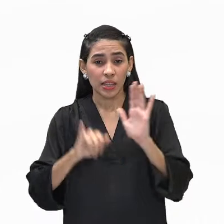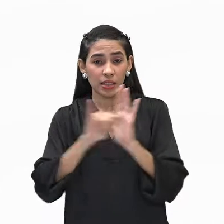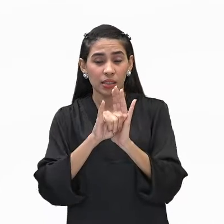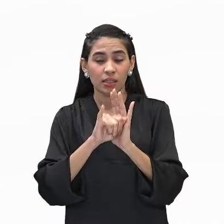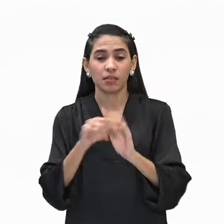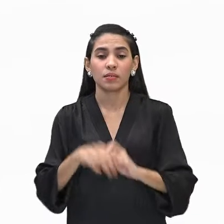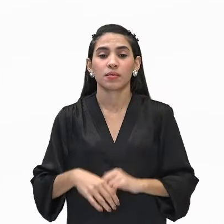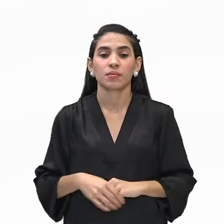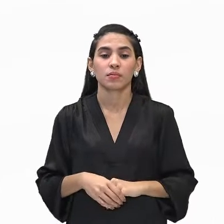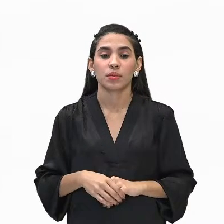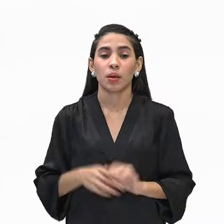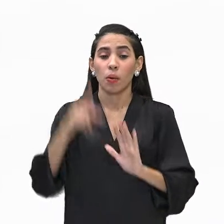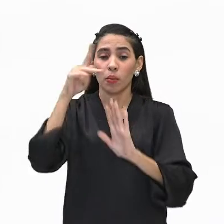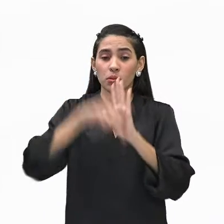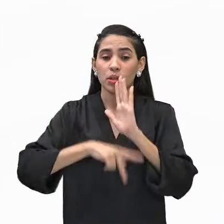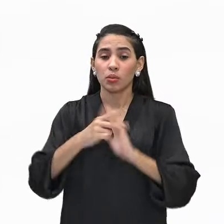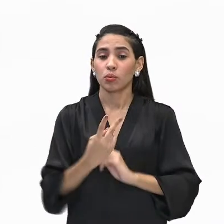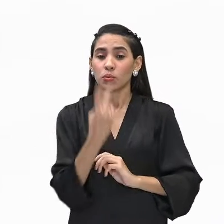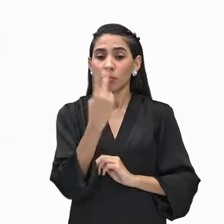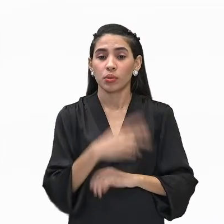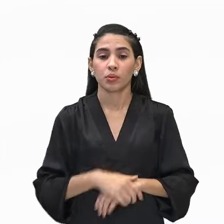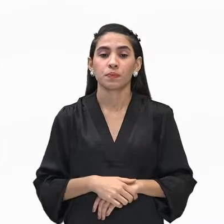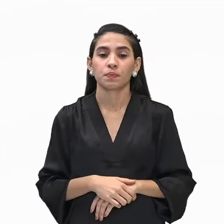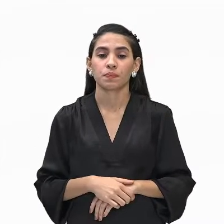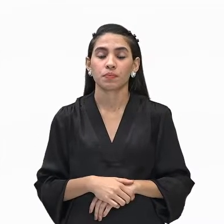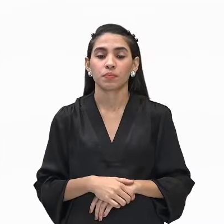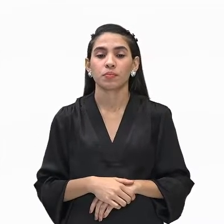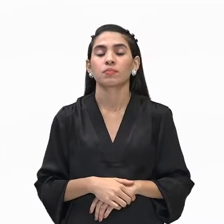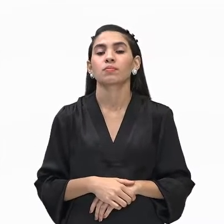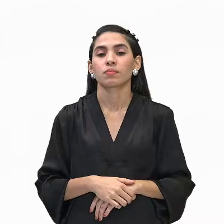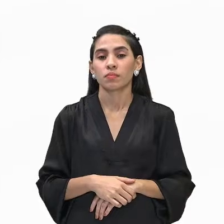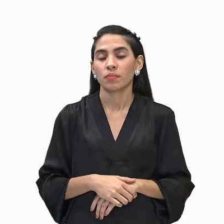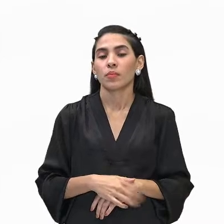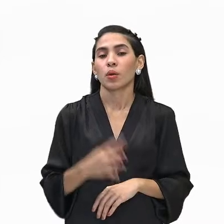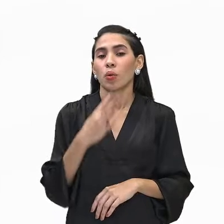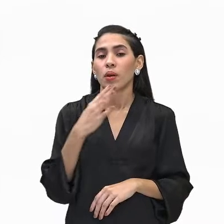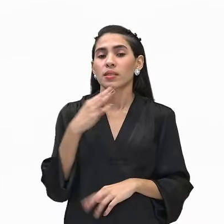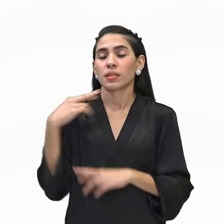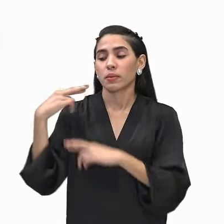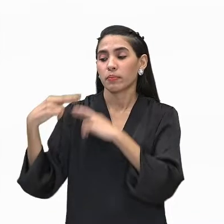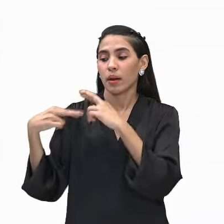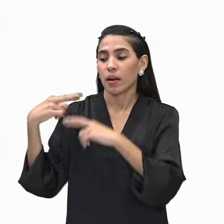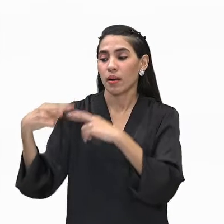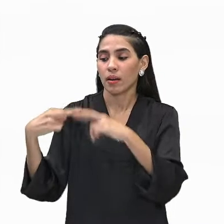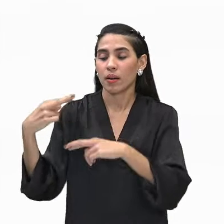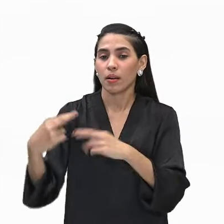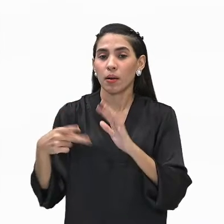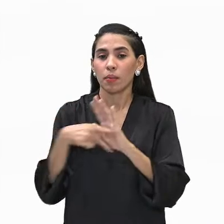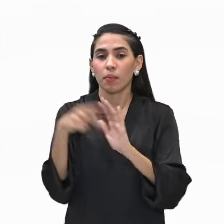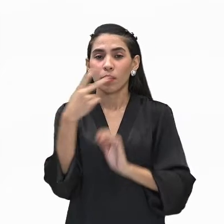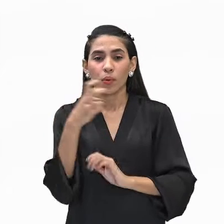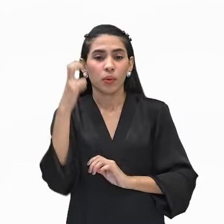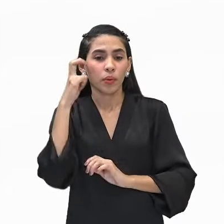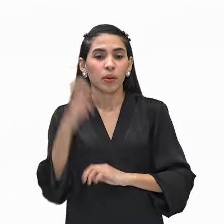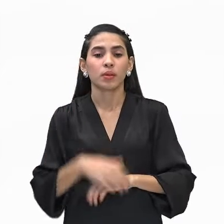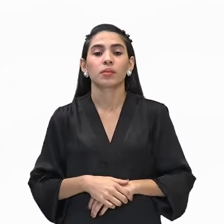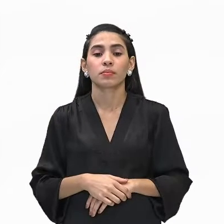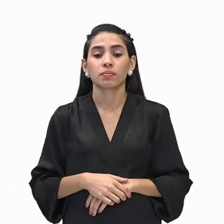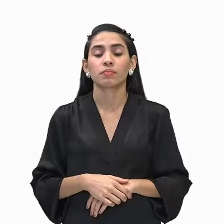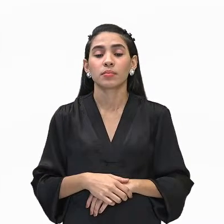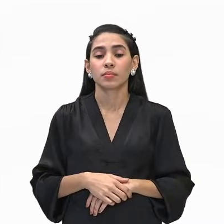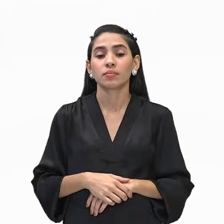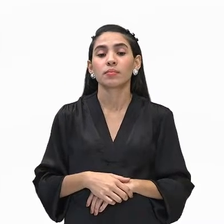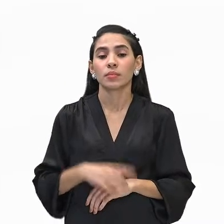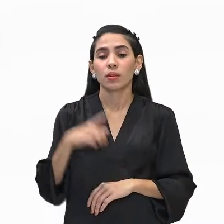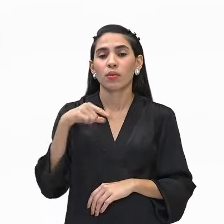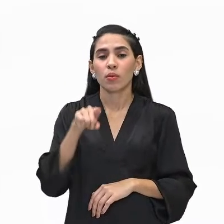do projeto 2, que pode ser também conhecendo nossas raízes culturais para intervir na sociedade amazônica. Então você